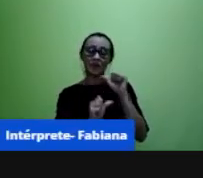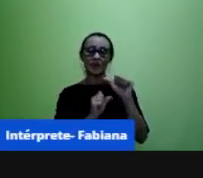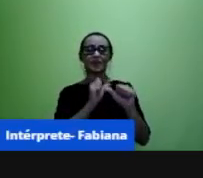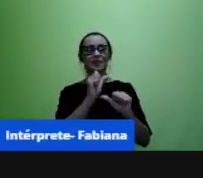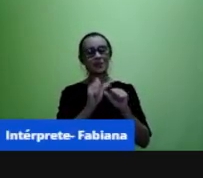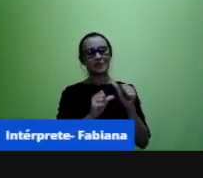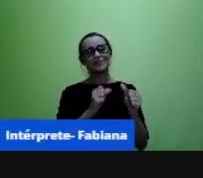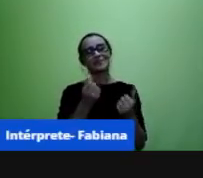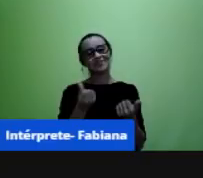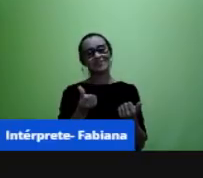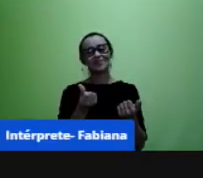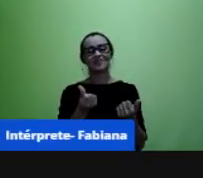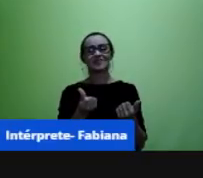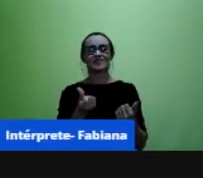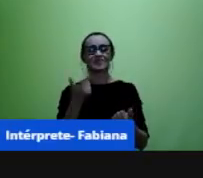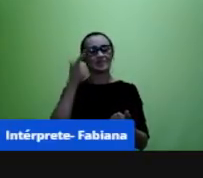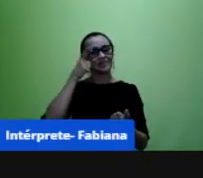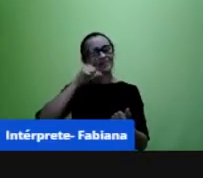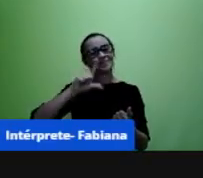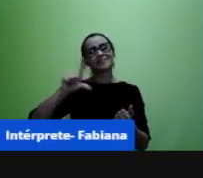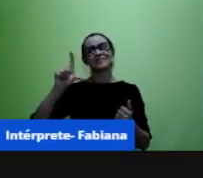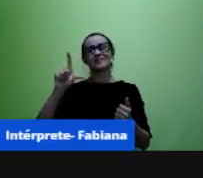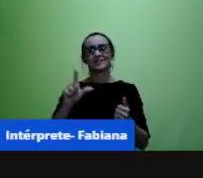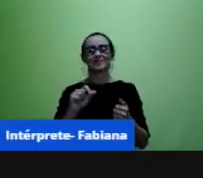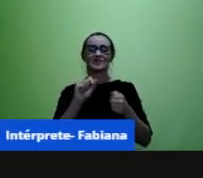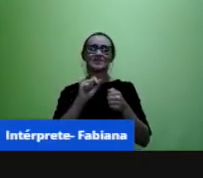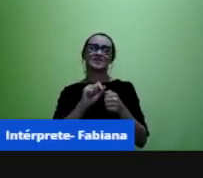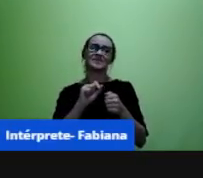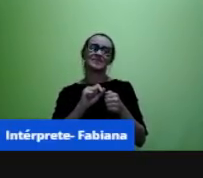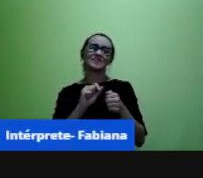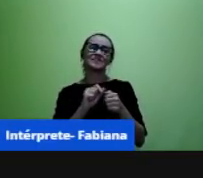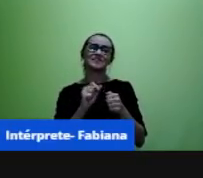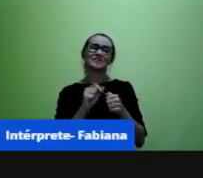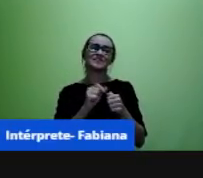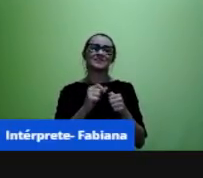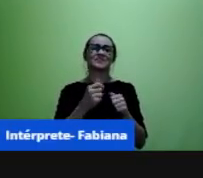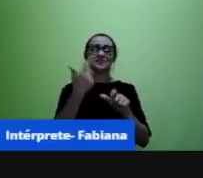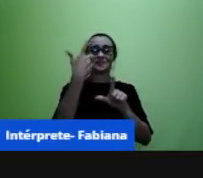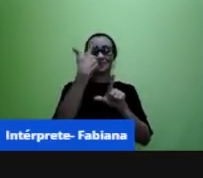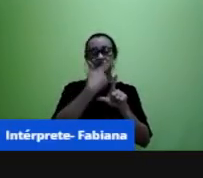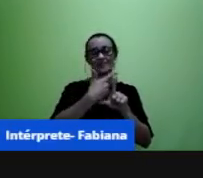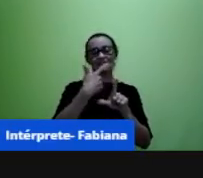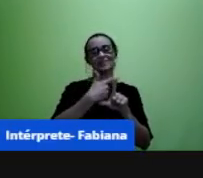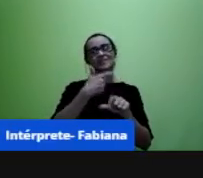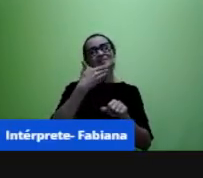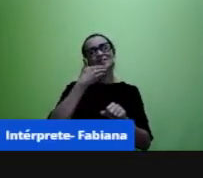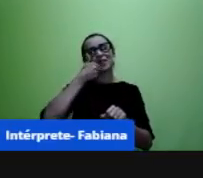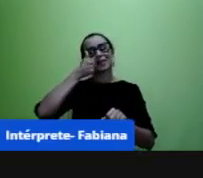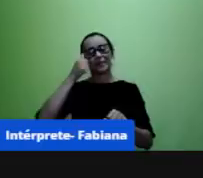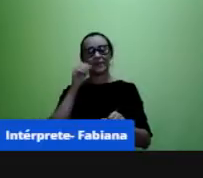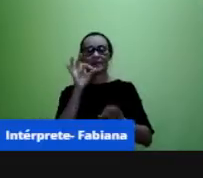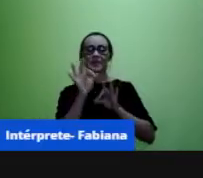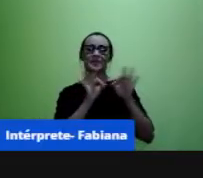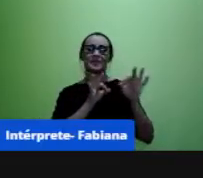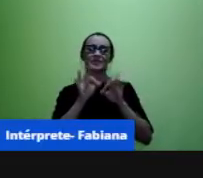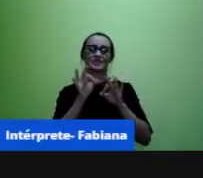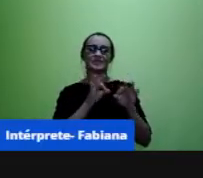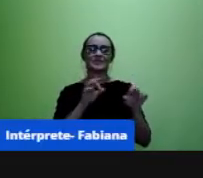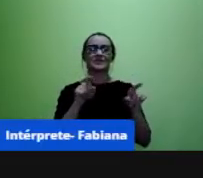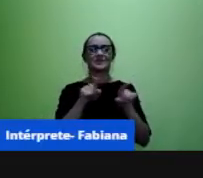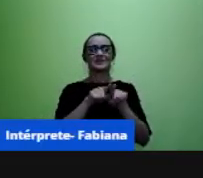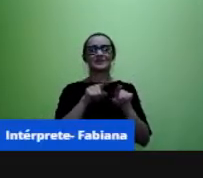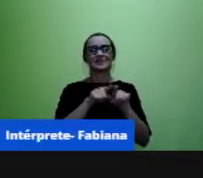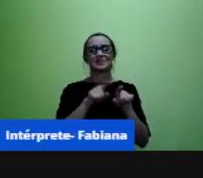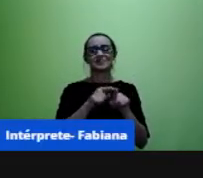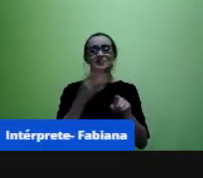fazer os vídeos através desse avatar. E aí é mais fácil para mim nas edições do vídeo. Mesmo as crianças maiores, figurinha